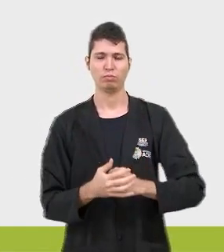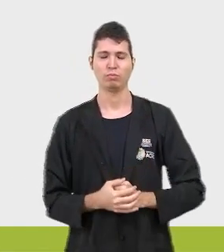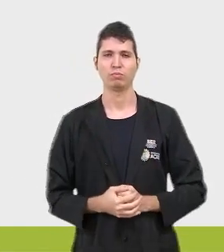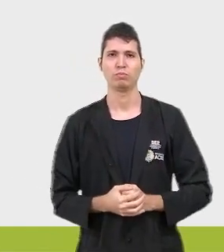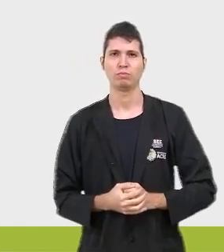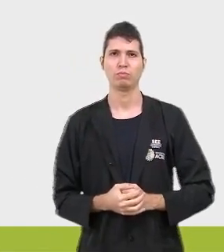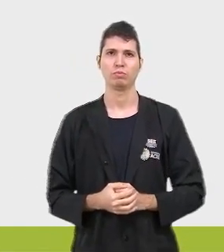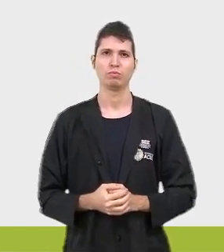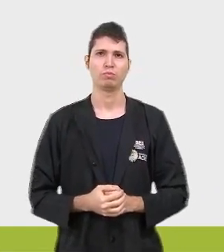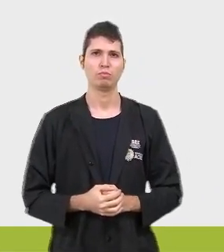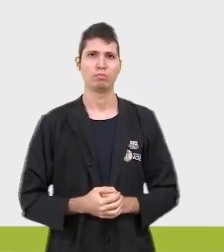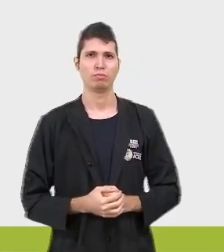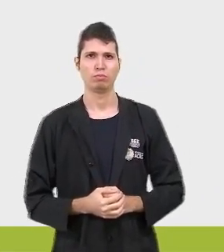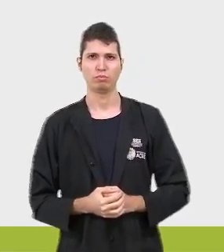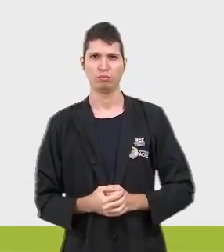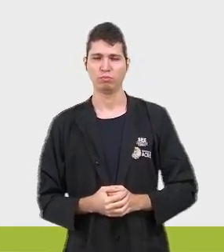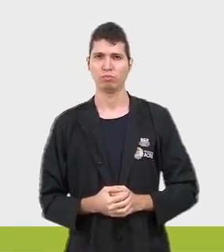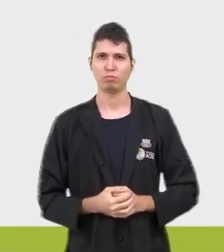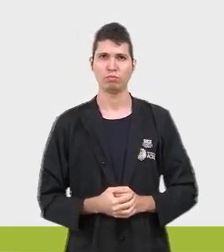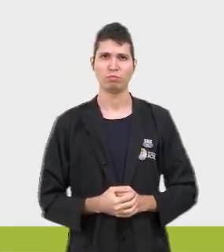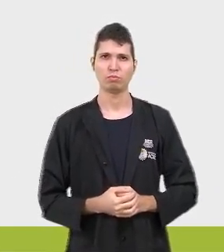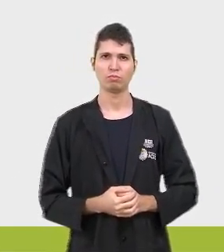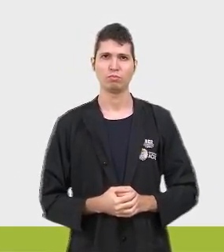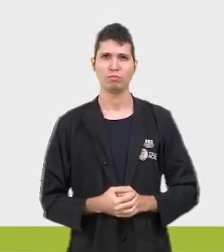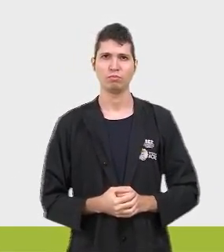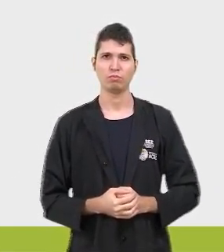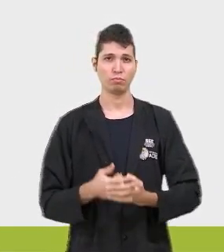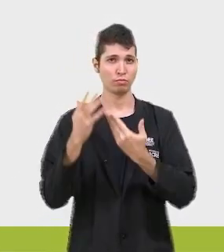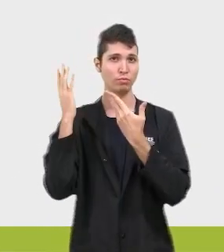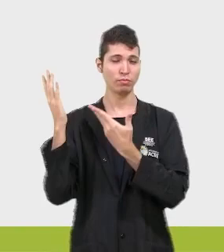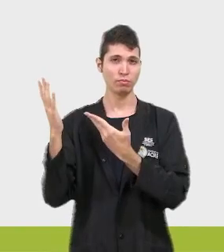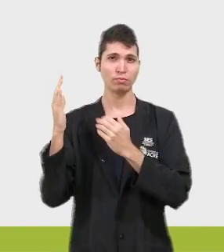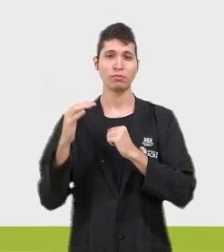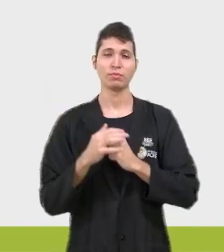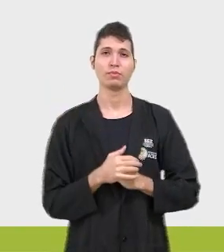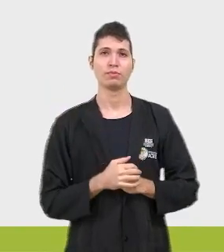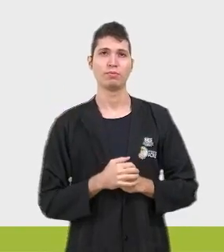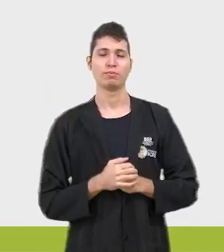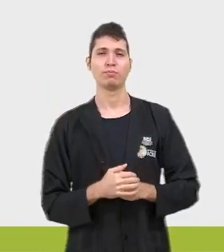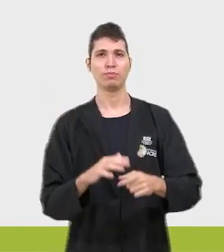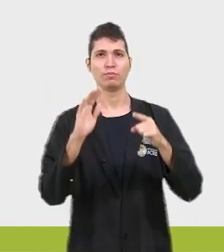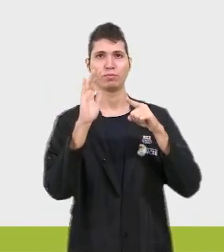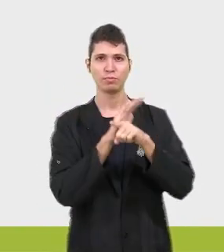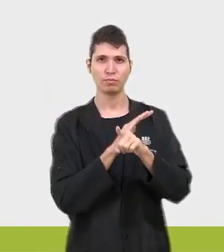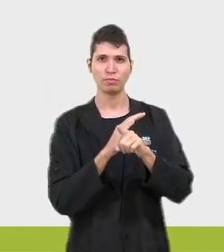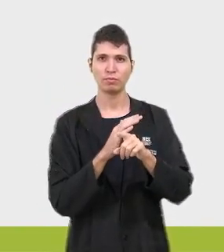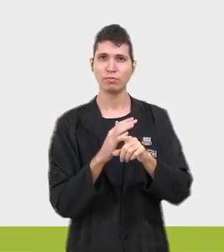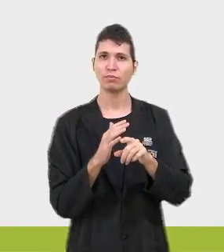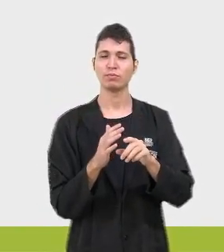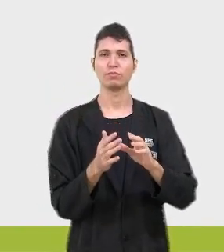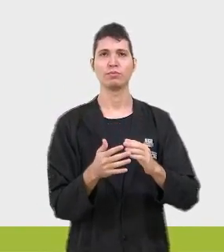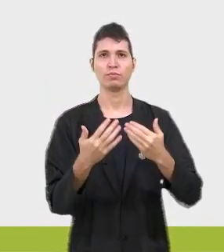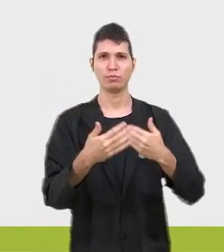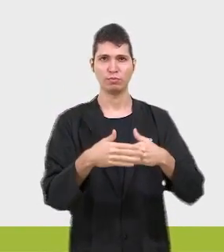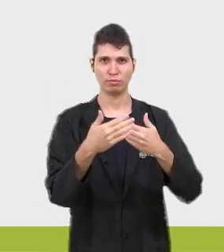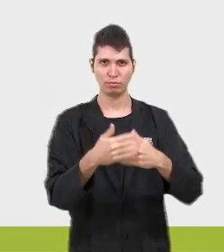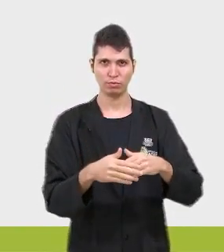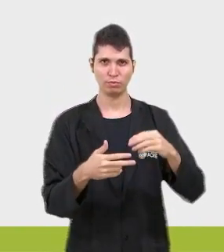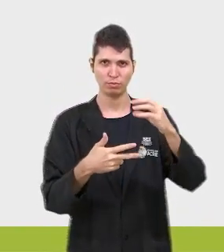aqui rapidamente uma questão que está lá no livro da prova Enem 1,